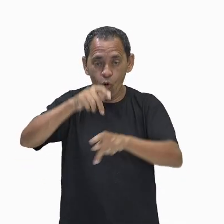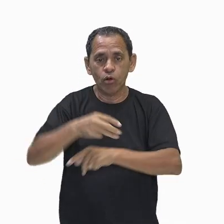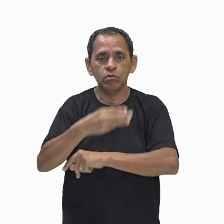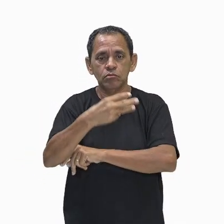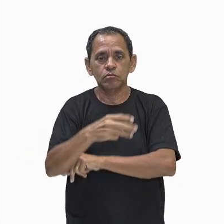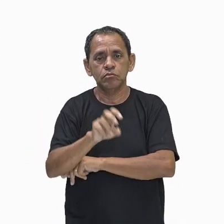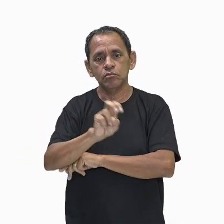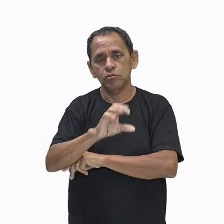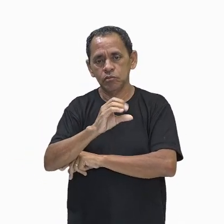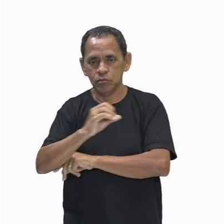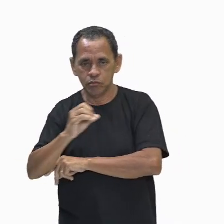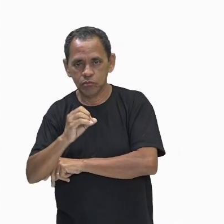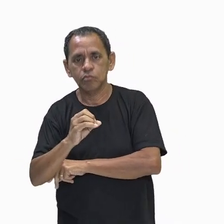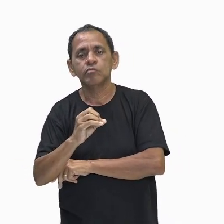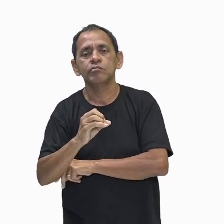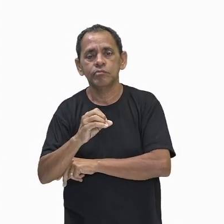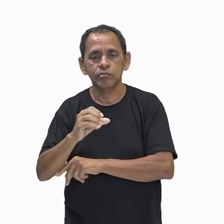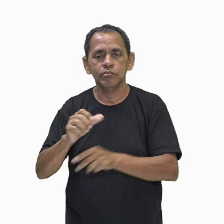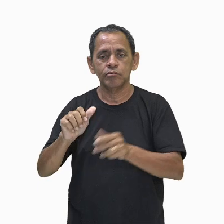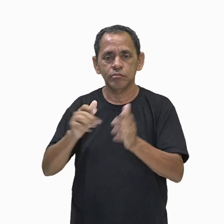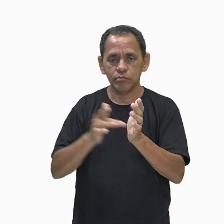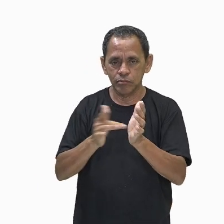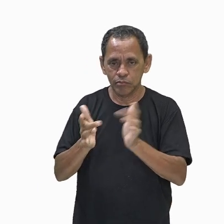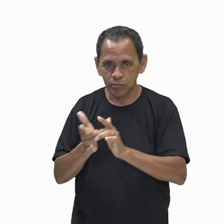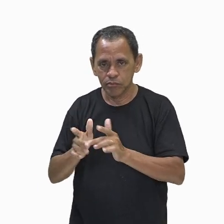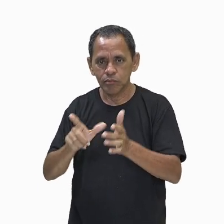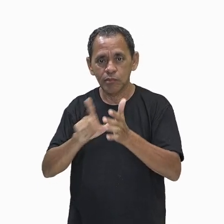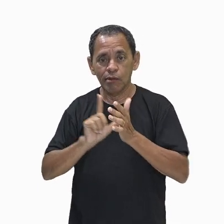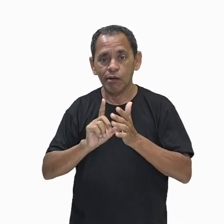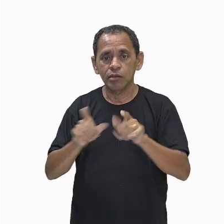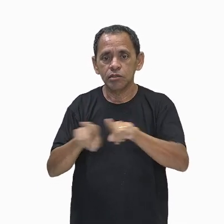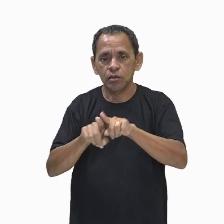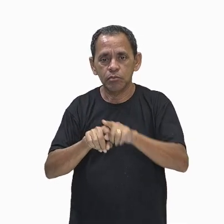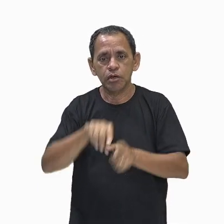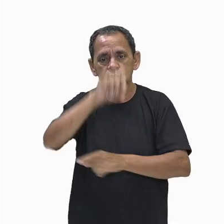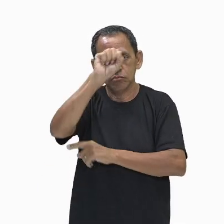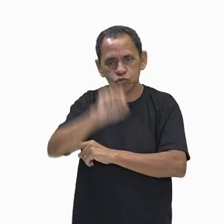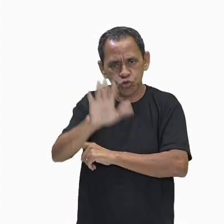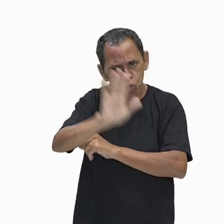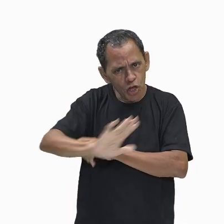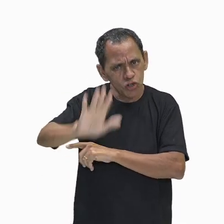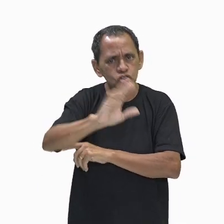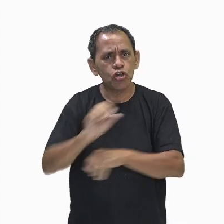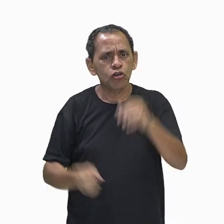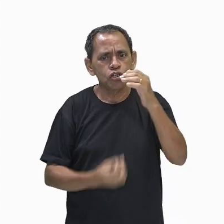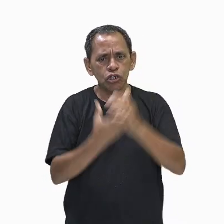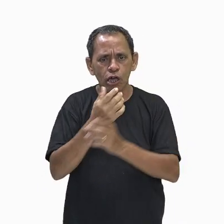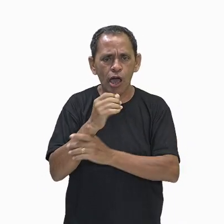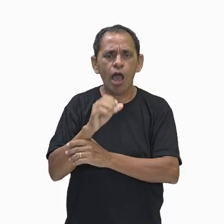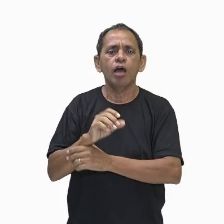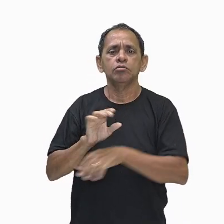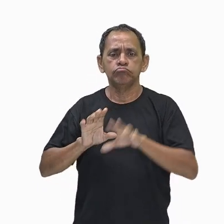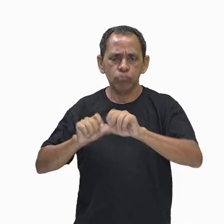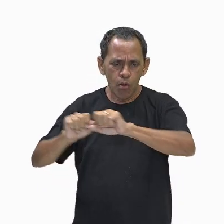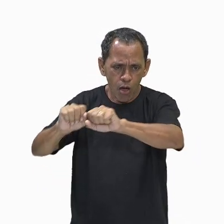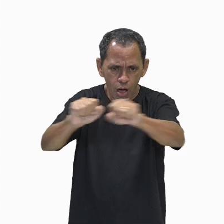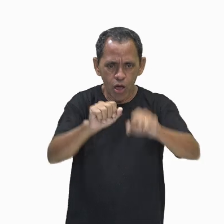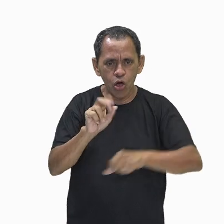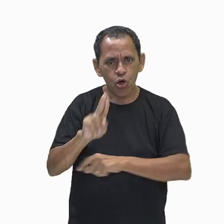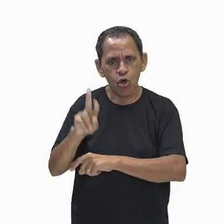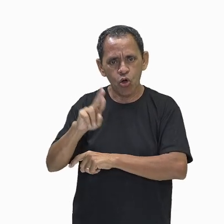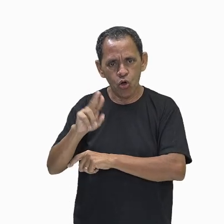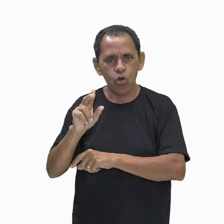antes de Cristo, estabeleceram-se nos vales do sul da região e fundaram importantes cidades como Ur,